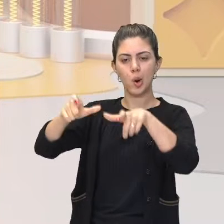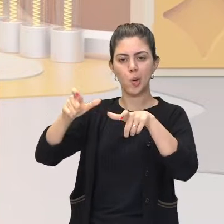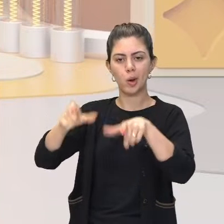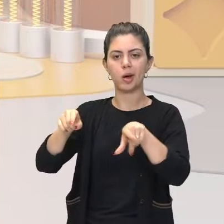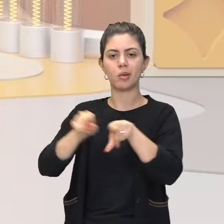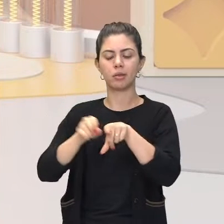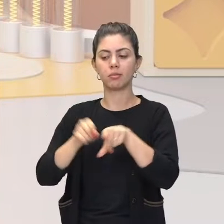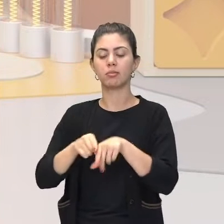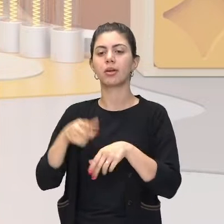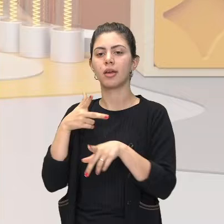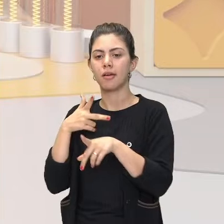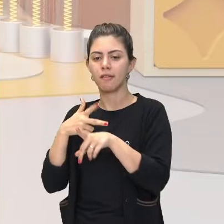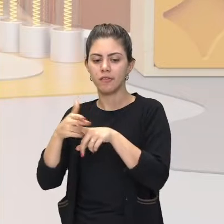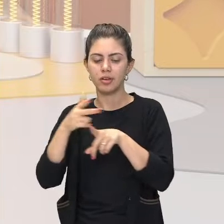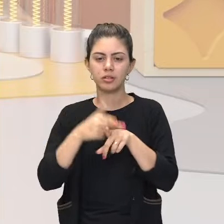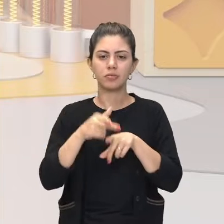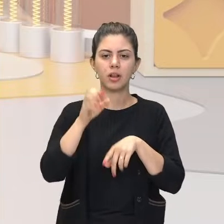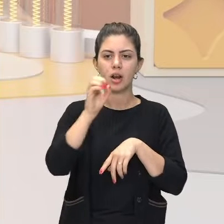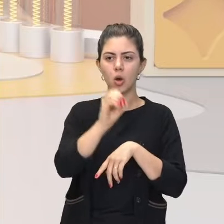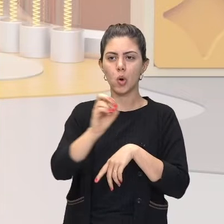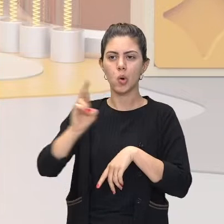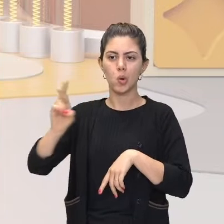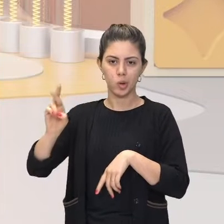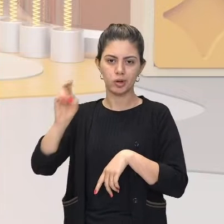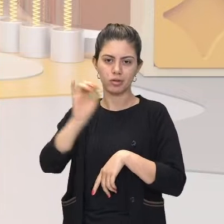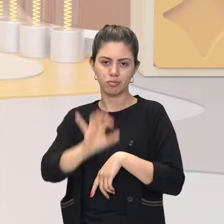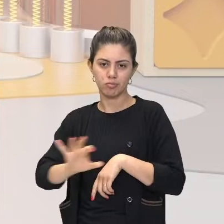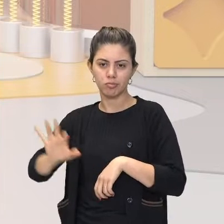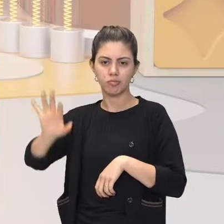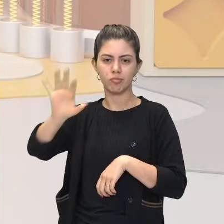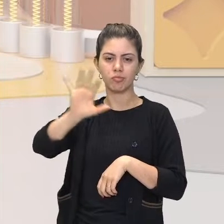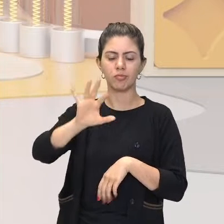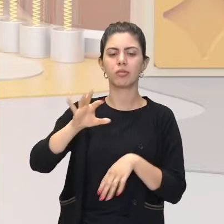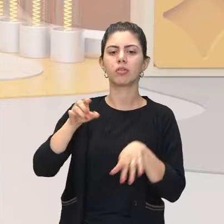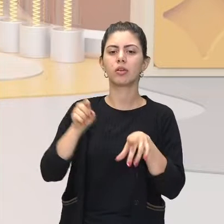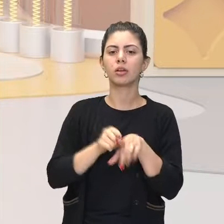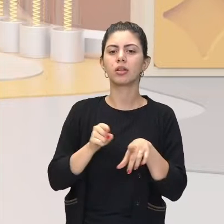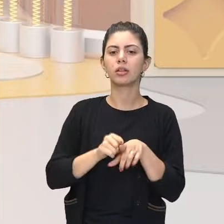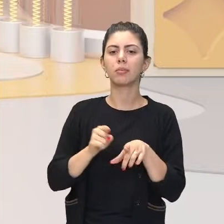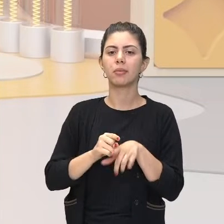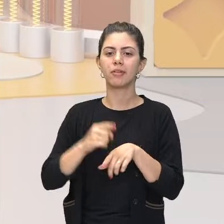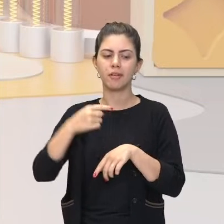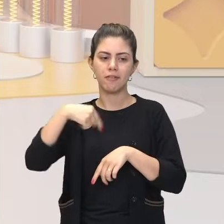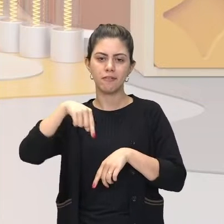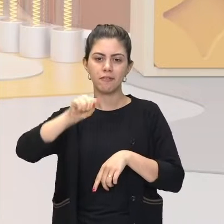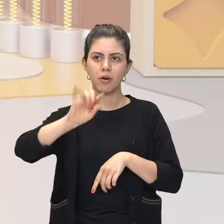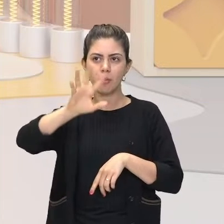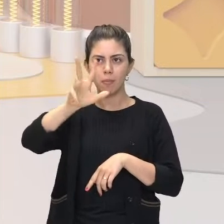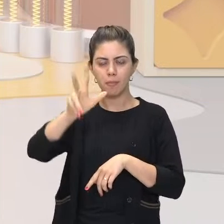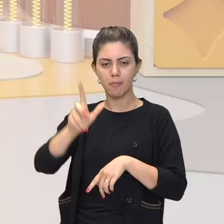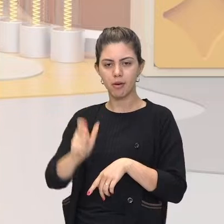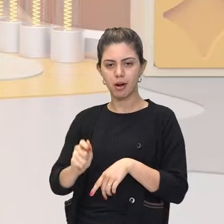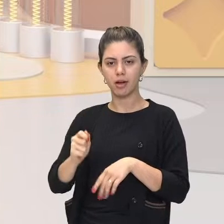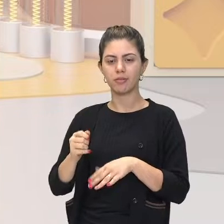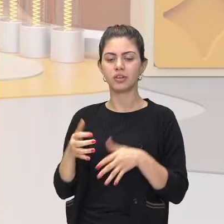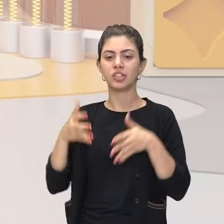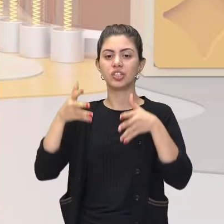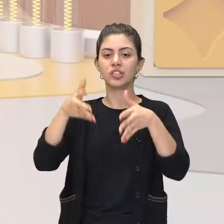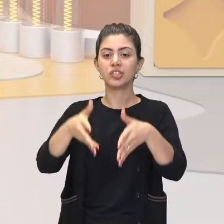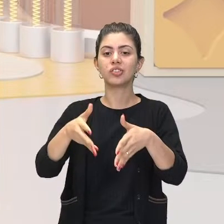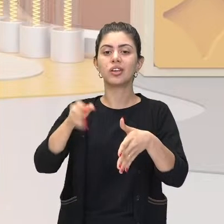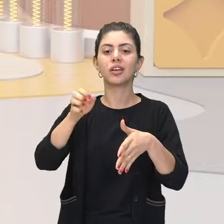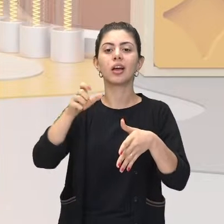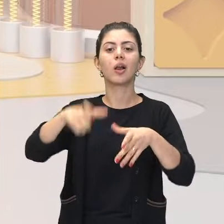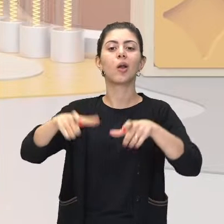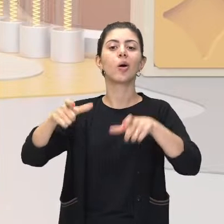vão conquistar o Oriente Médio, vão atravessar ali ao norte da África e chegar na Europa,